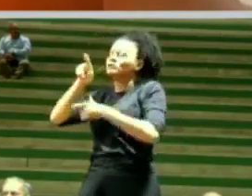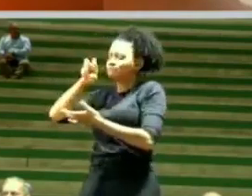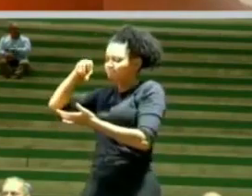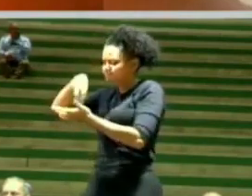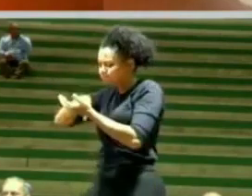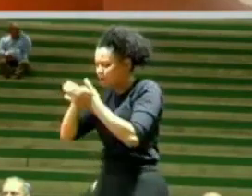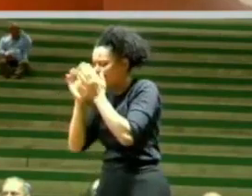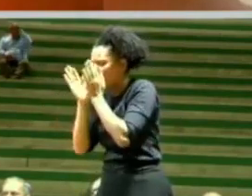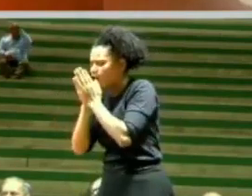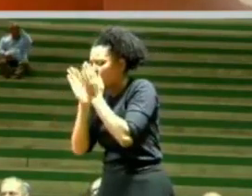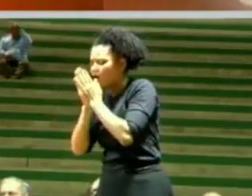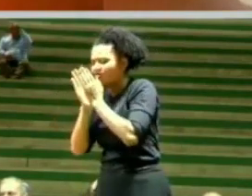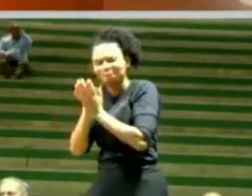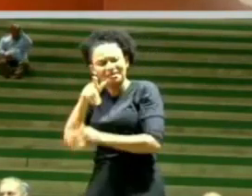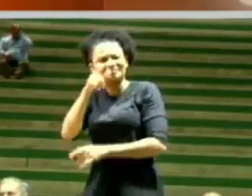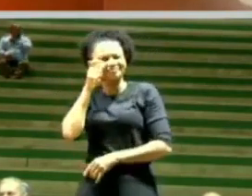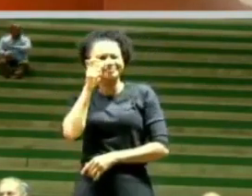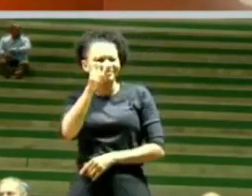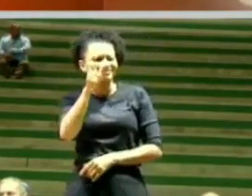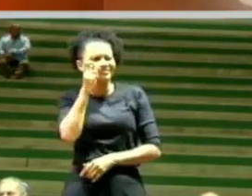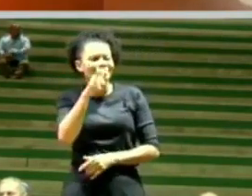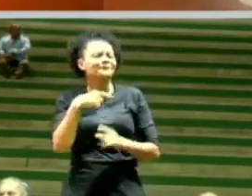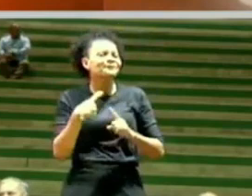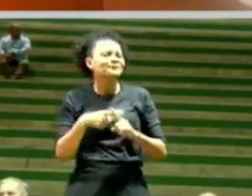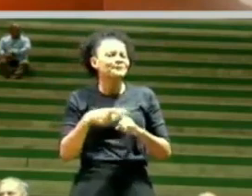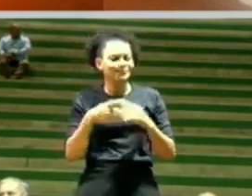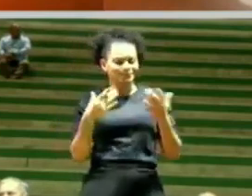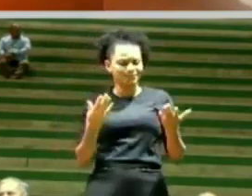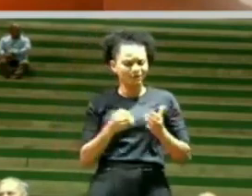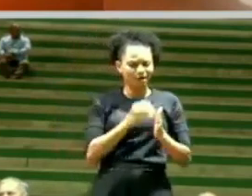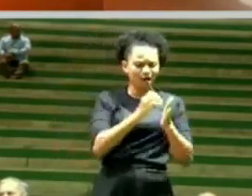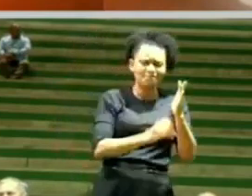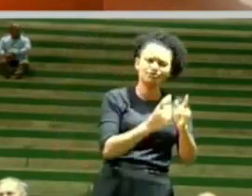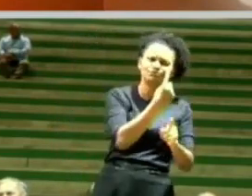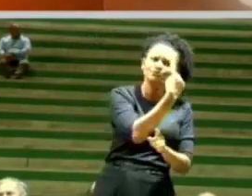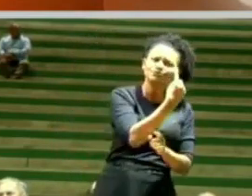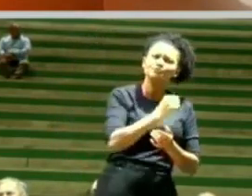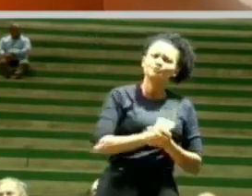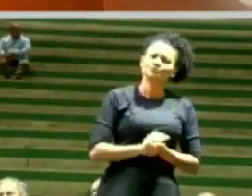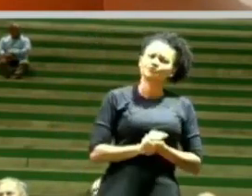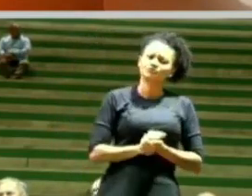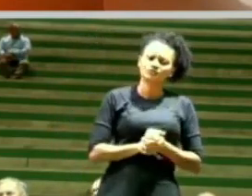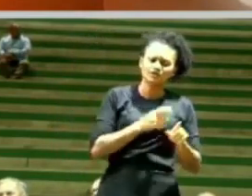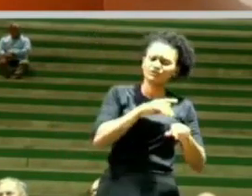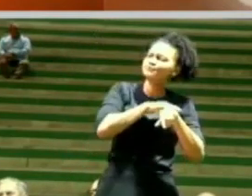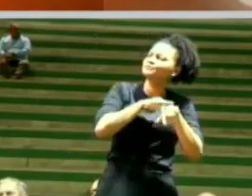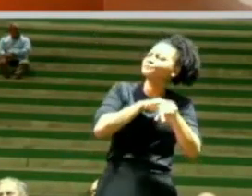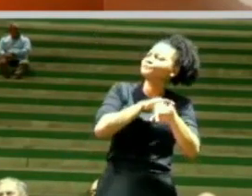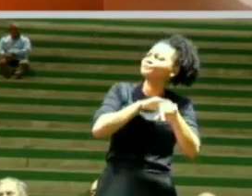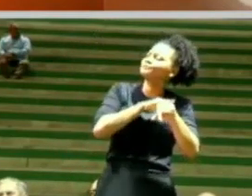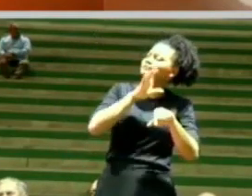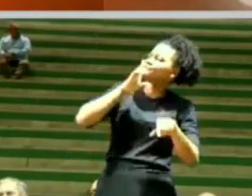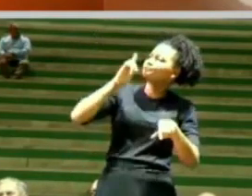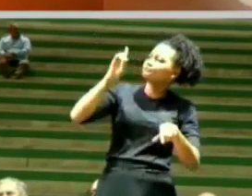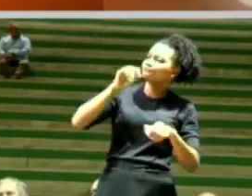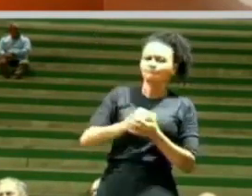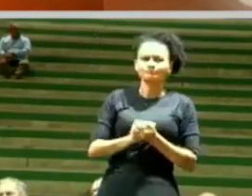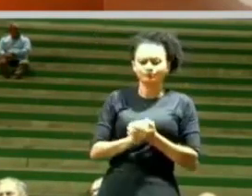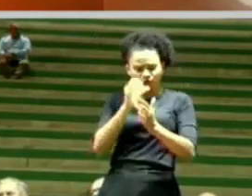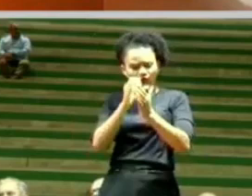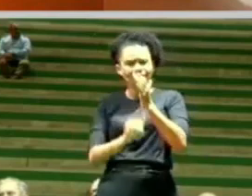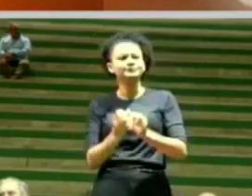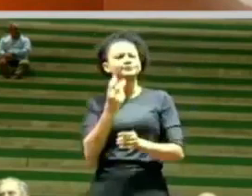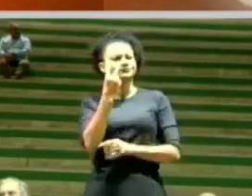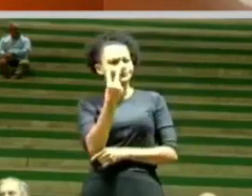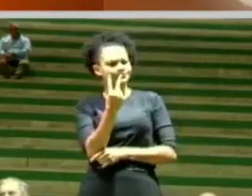orar. É interessante, porque no capítulo 1 ele está falando com Deus. No capítulo